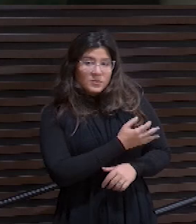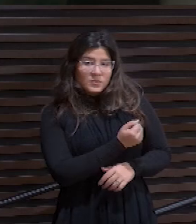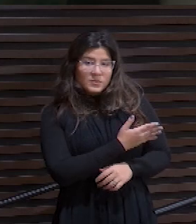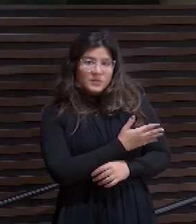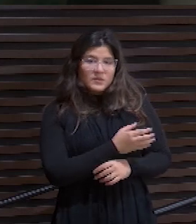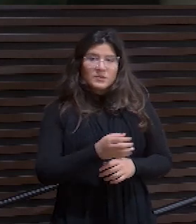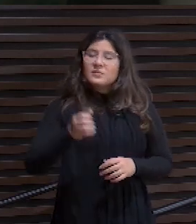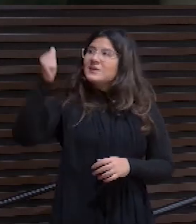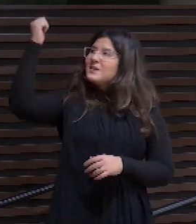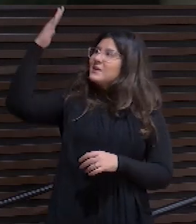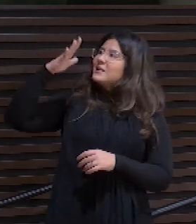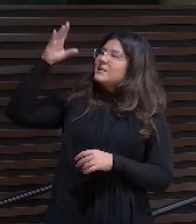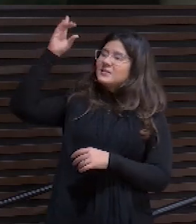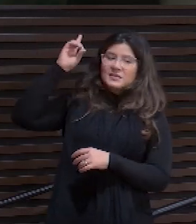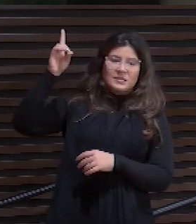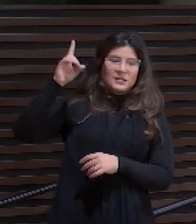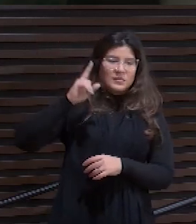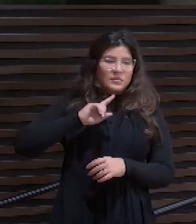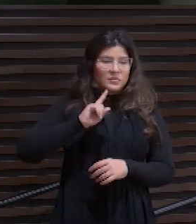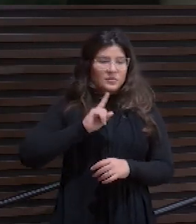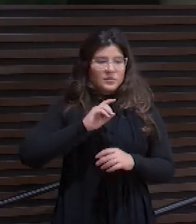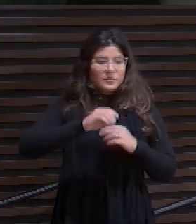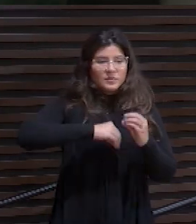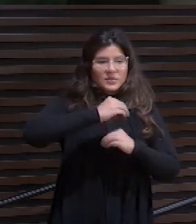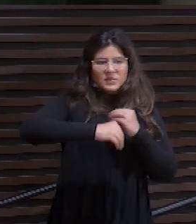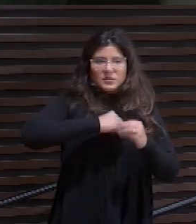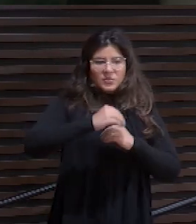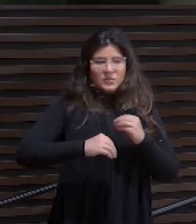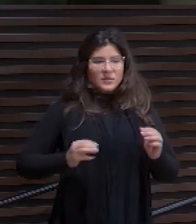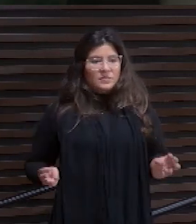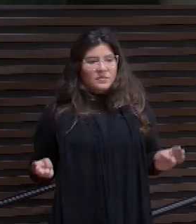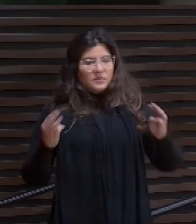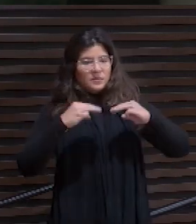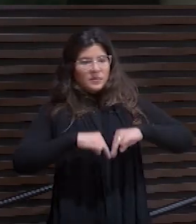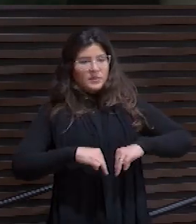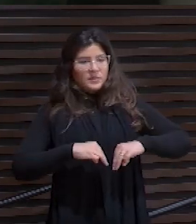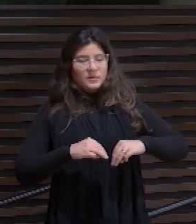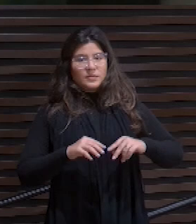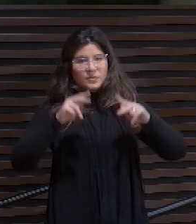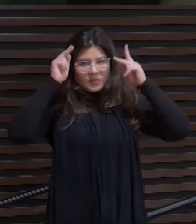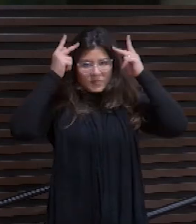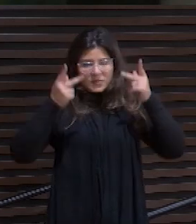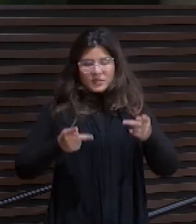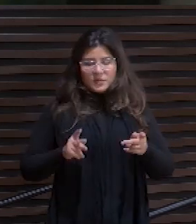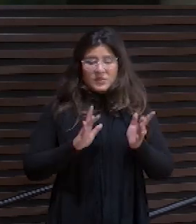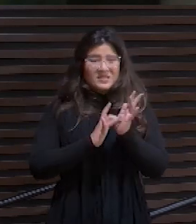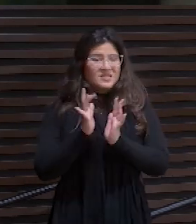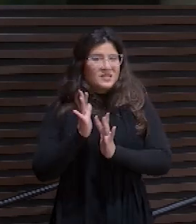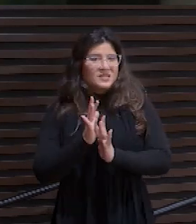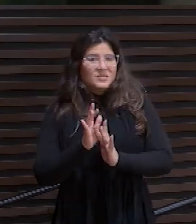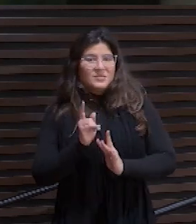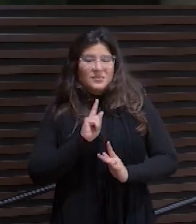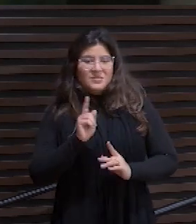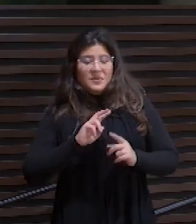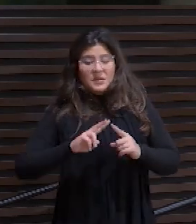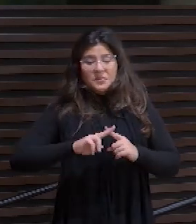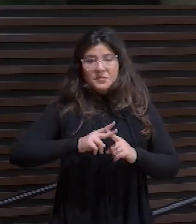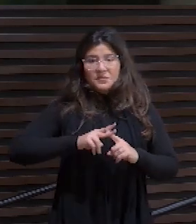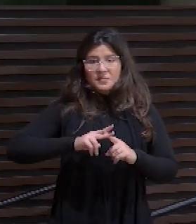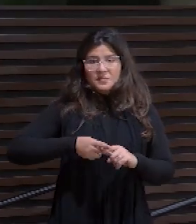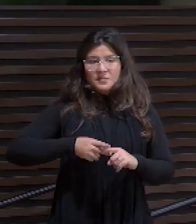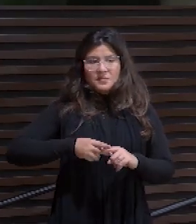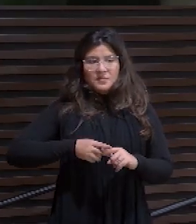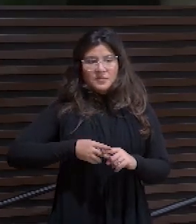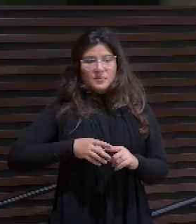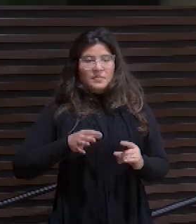Deus não se mistura com o mérito humano. Então Jesus, meus irmãos, ele não veio nos consertar. Ele não veio aperfeiçoar o